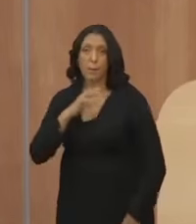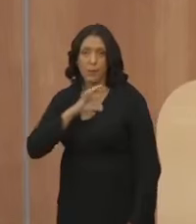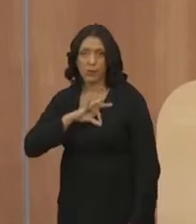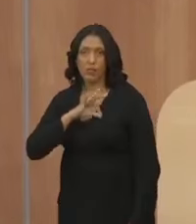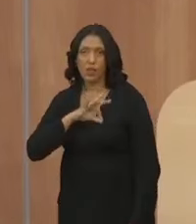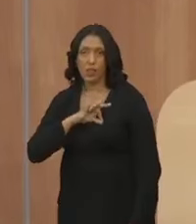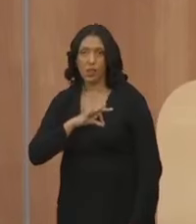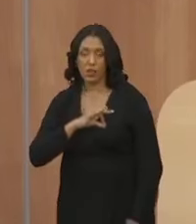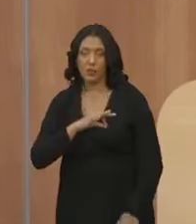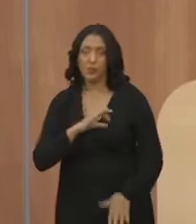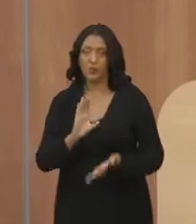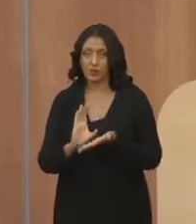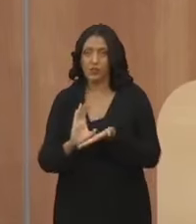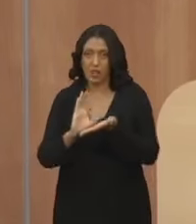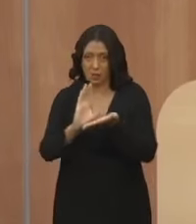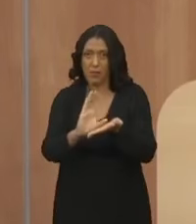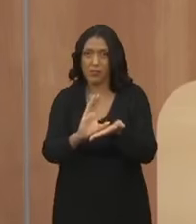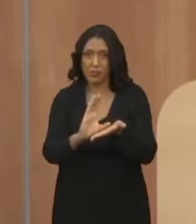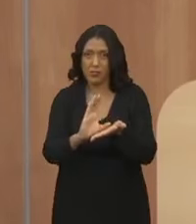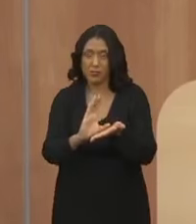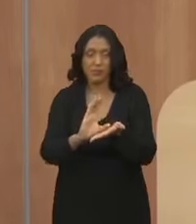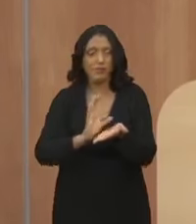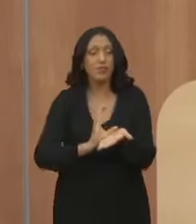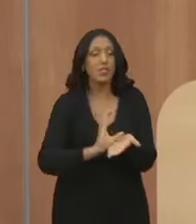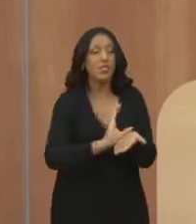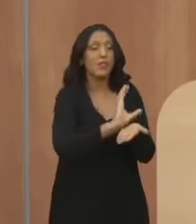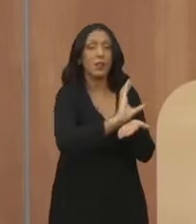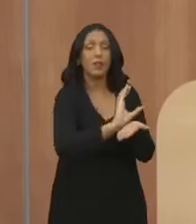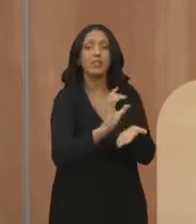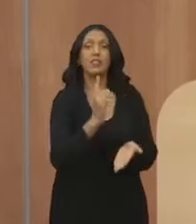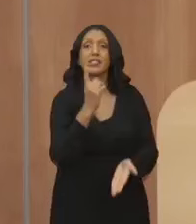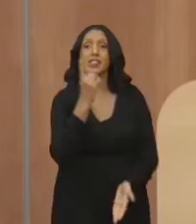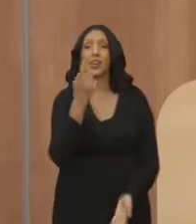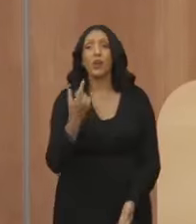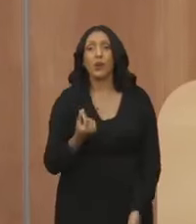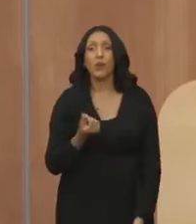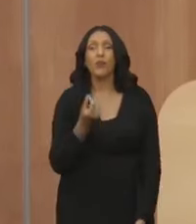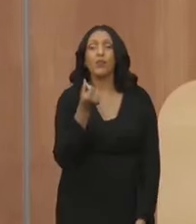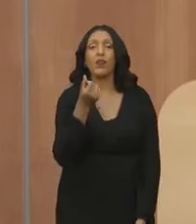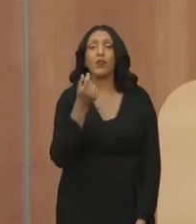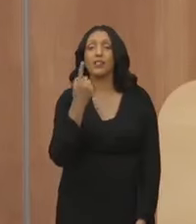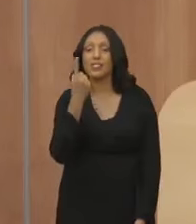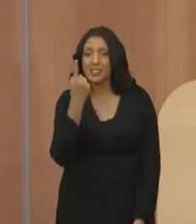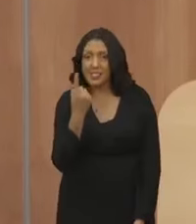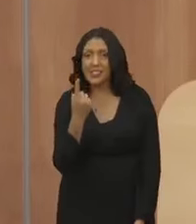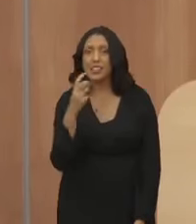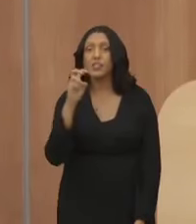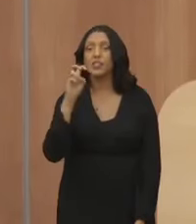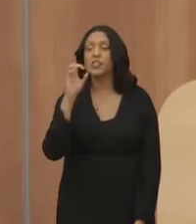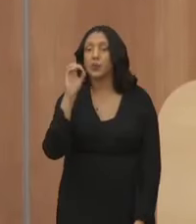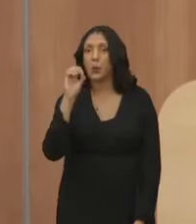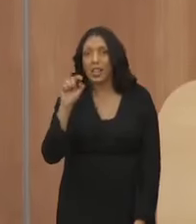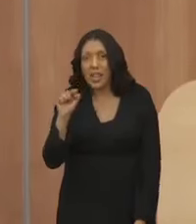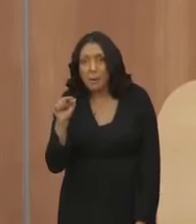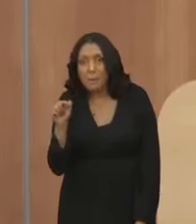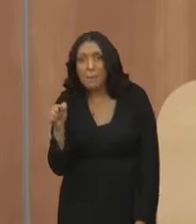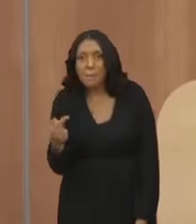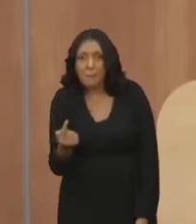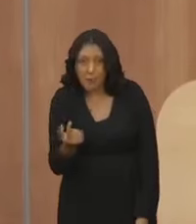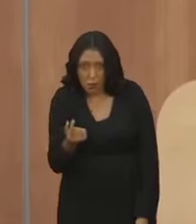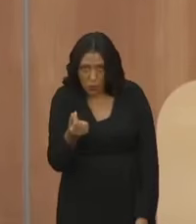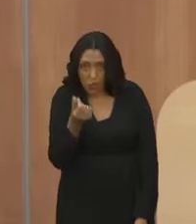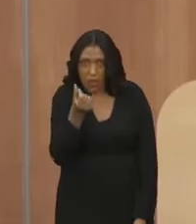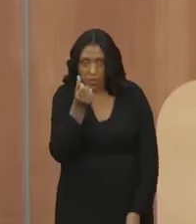podem colocar na conta, está lá agora indicado para o prefeito, e aí ele vai usar esses 150 mil, não criando carga em comissão, não